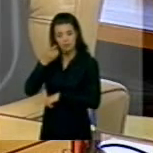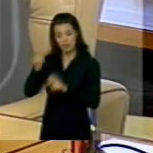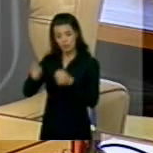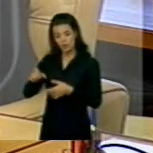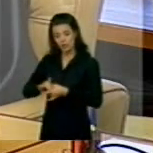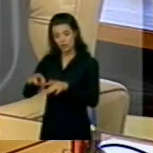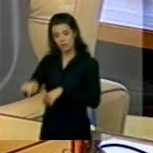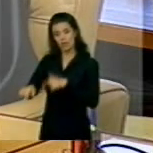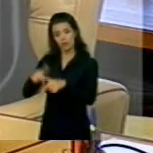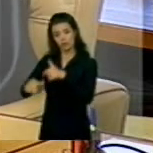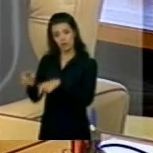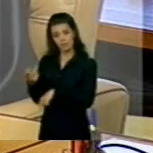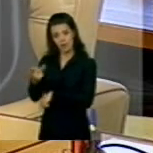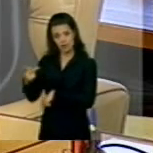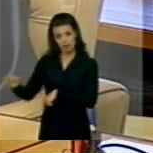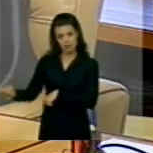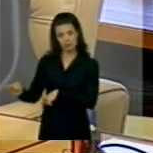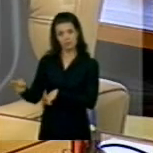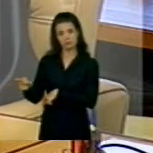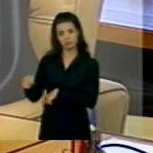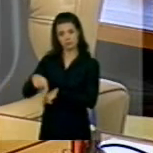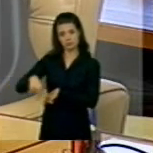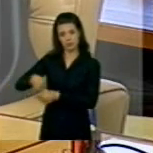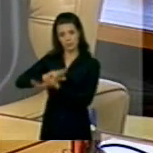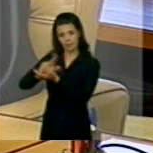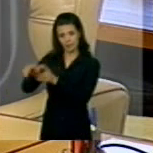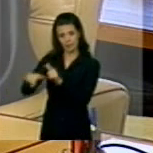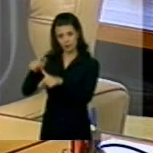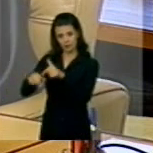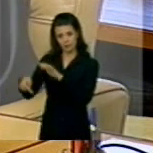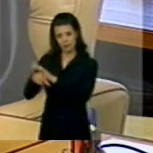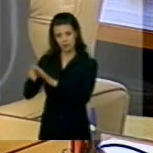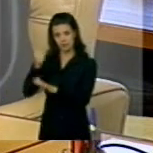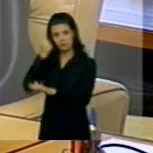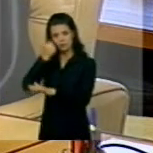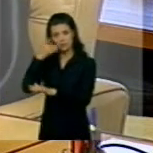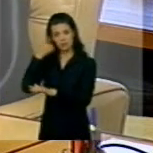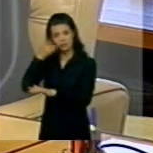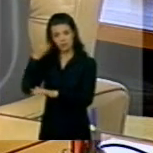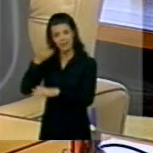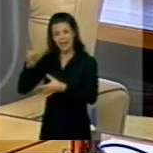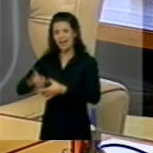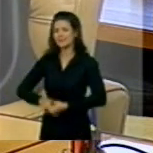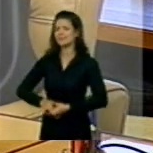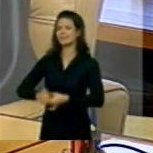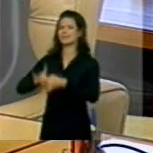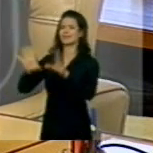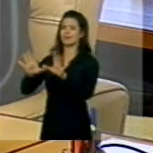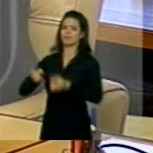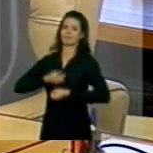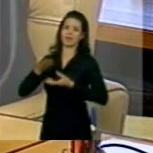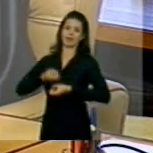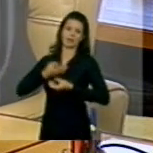no desempenho das múltiplas funções que compõem o ofício parlamentar, o amplo exercício da liberdade de